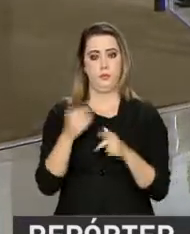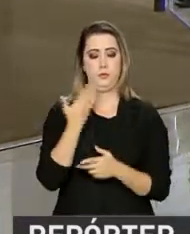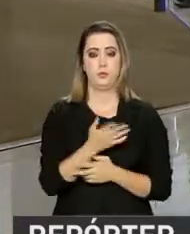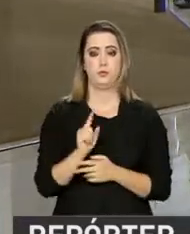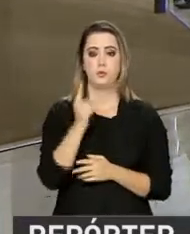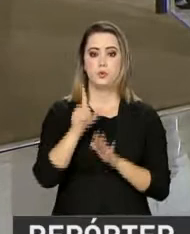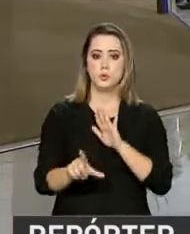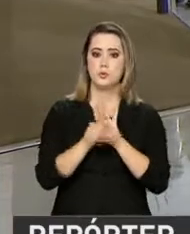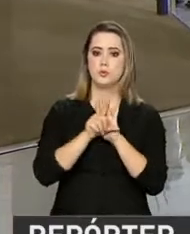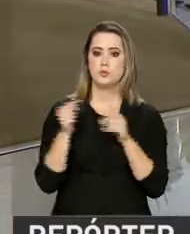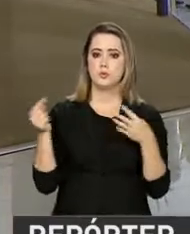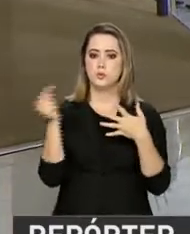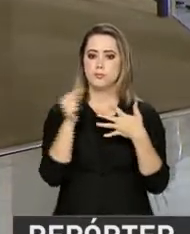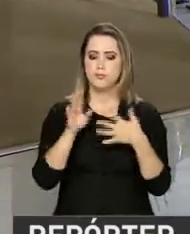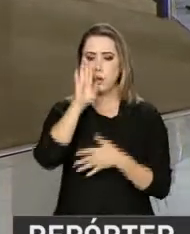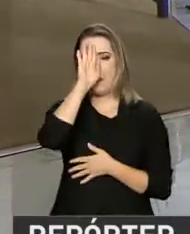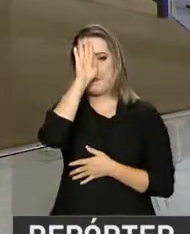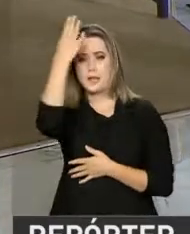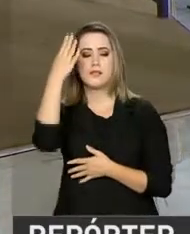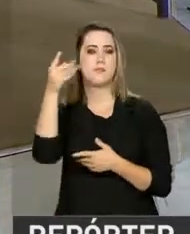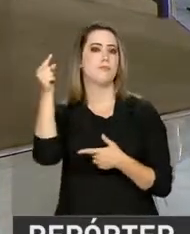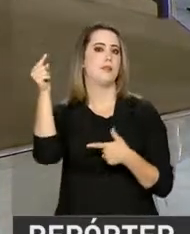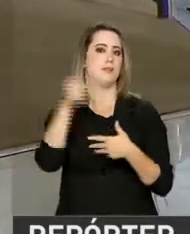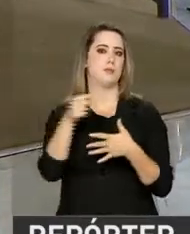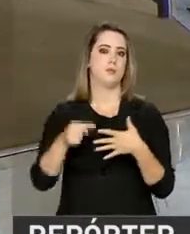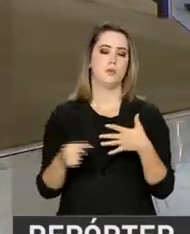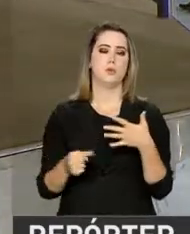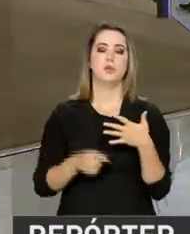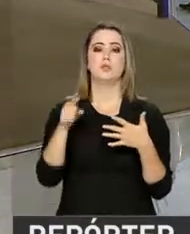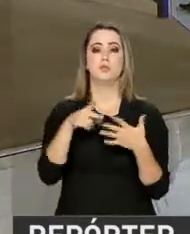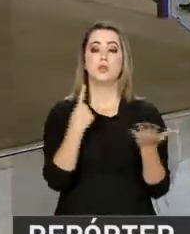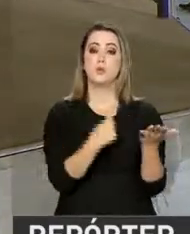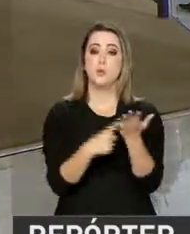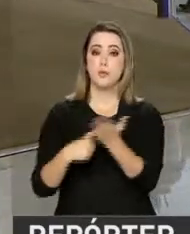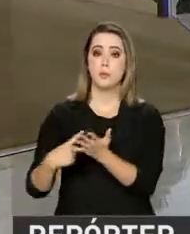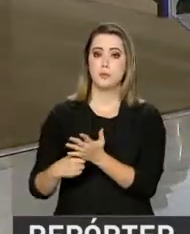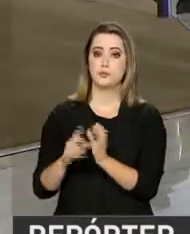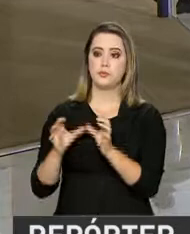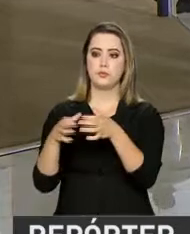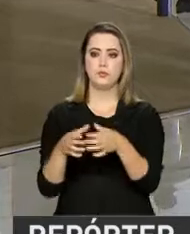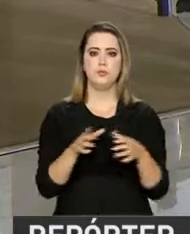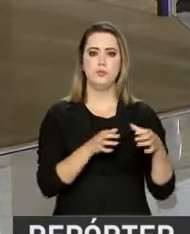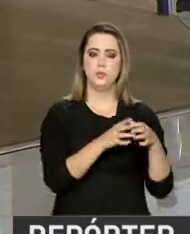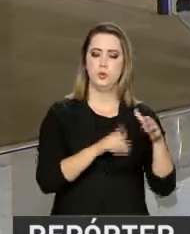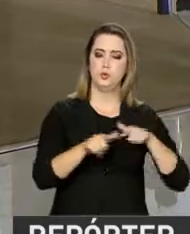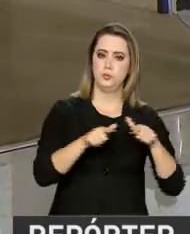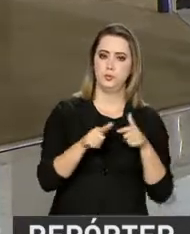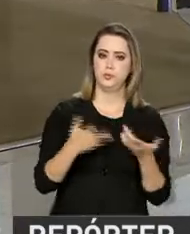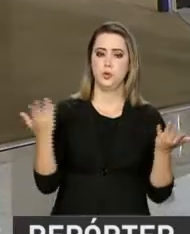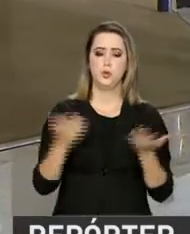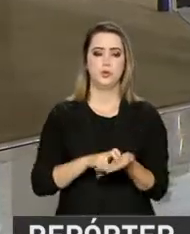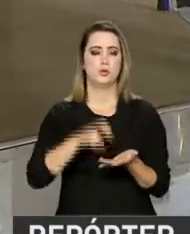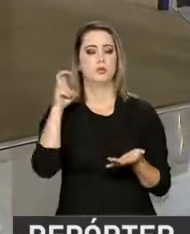uma lei que tem como um dos principais pontos do texto os acordos coletivos de trabalho hoje pela manhã o